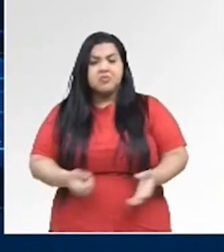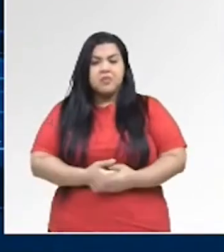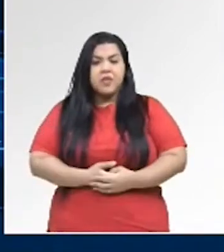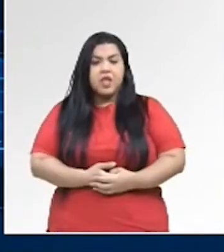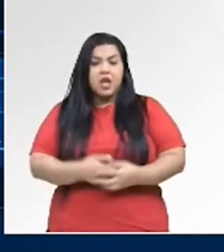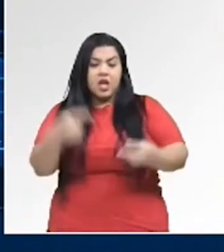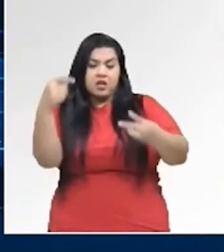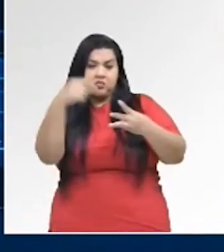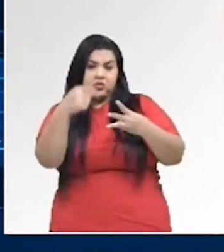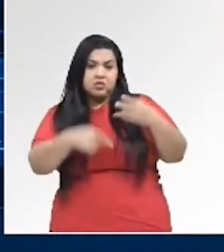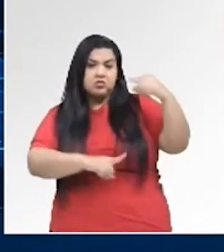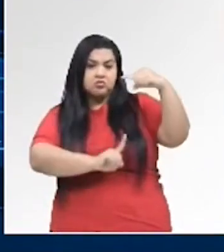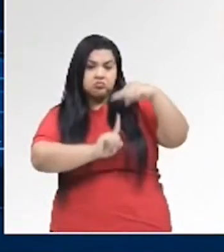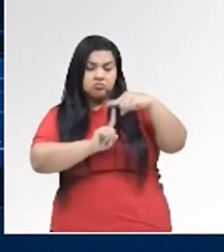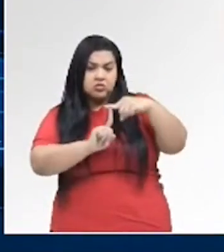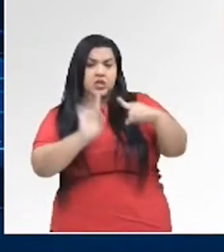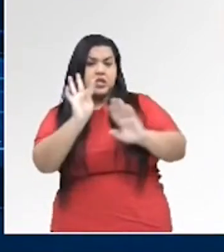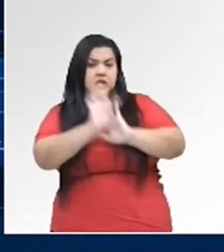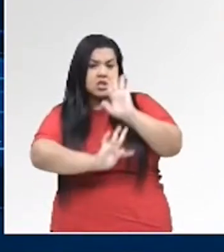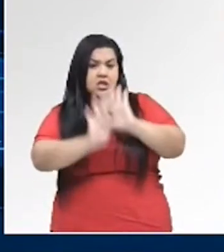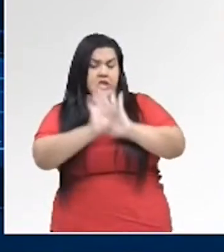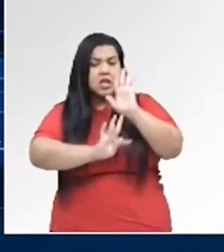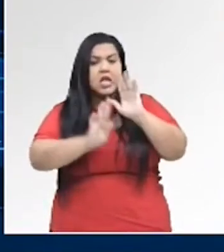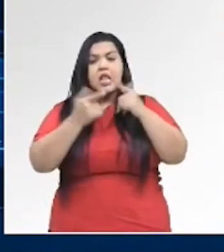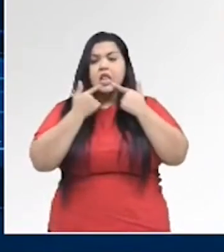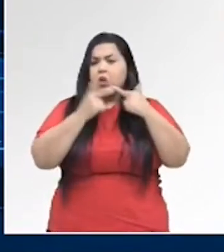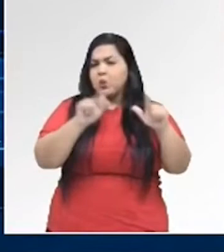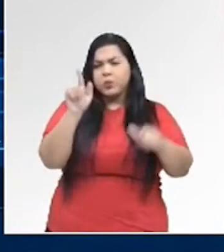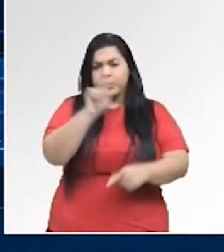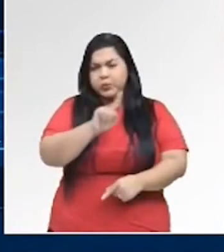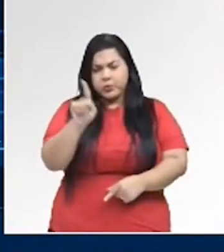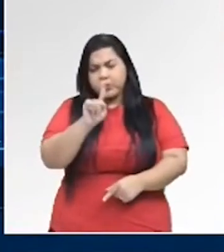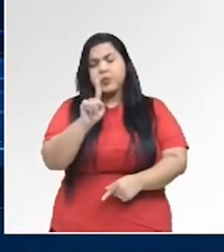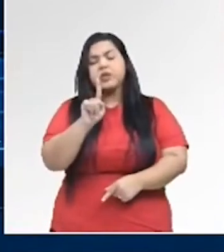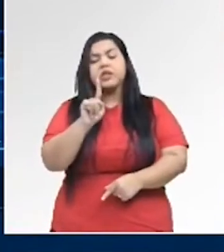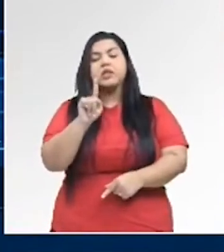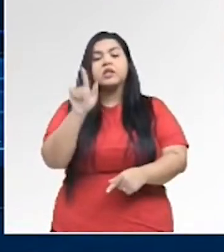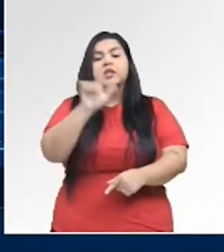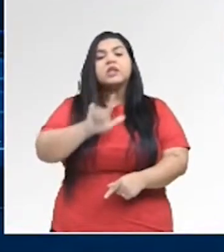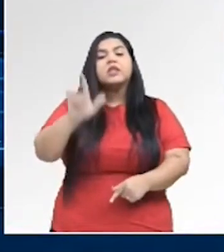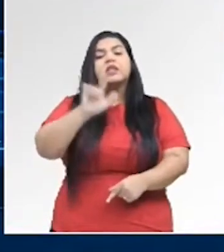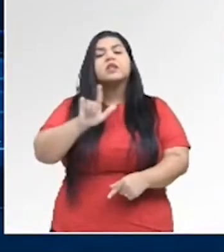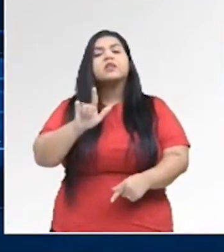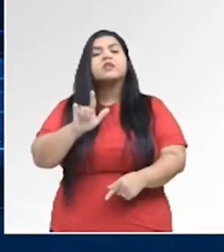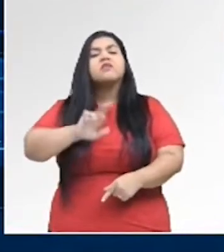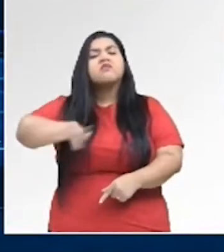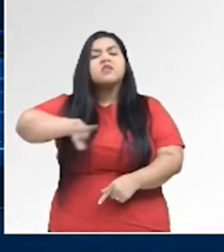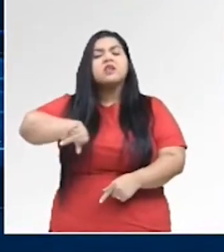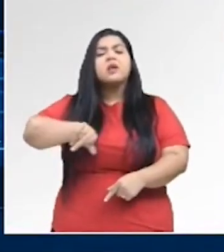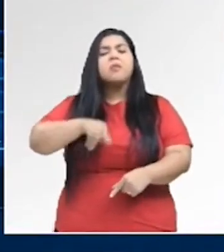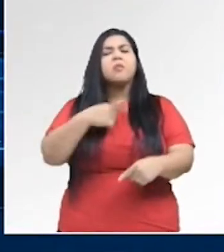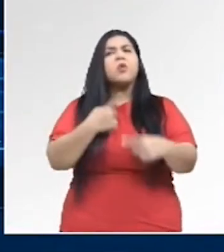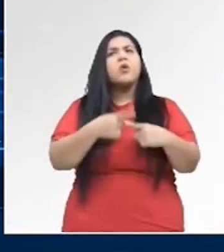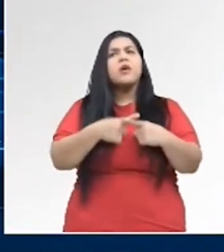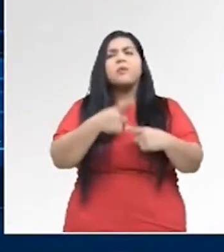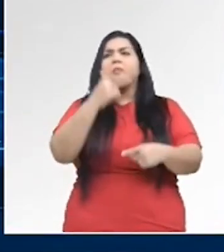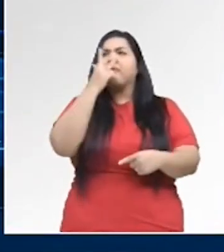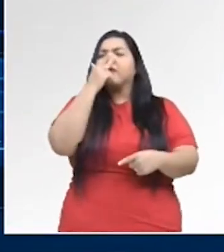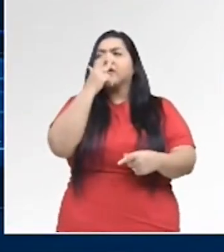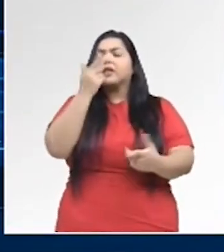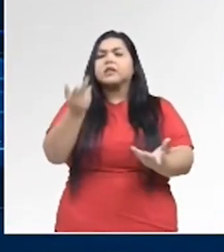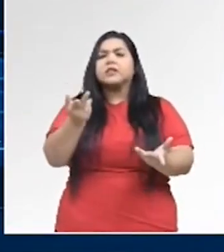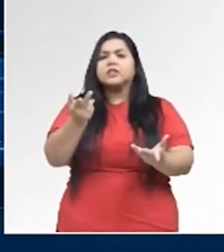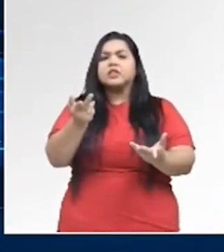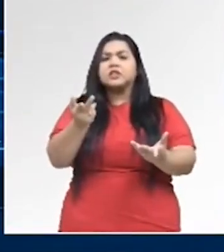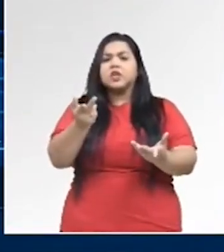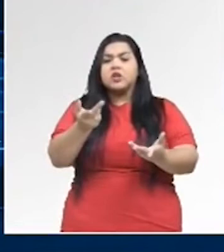esses tipos de textos, na linguagem não literária, eles vêm, muitas das vezes, como linguagem, através